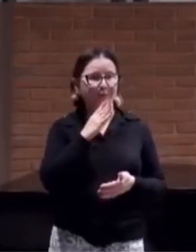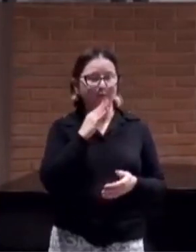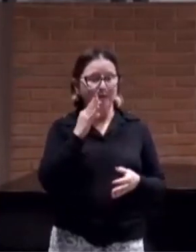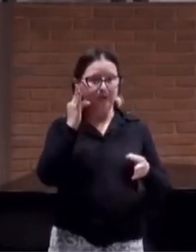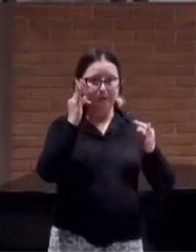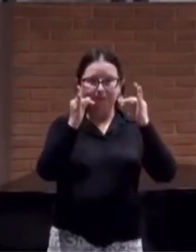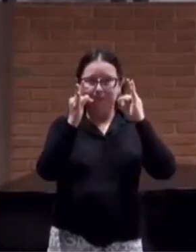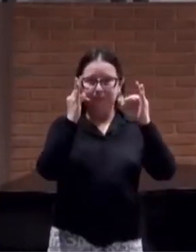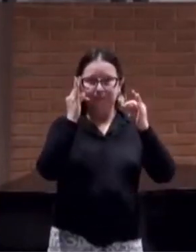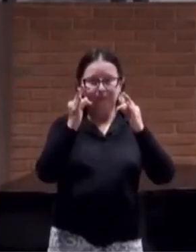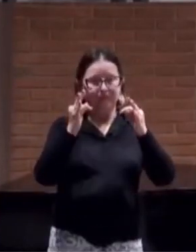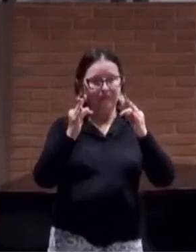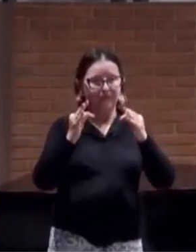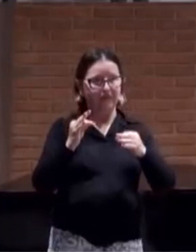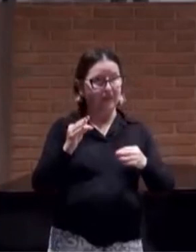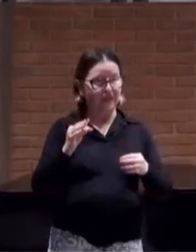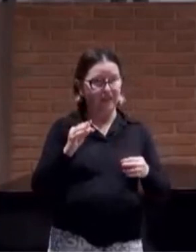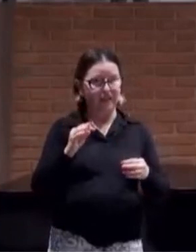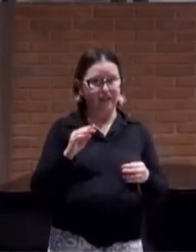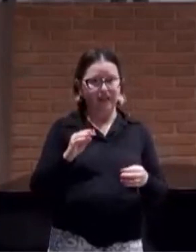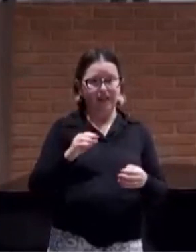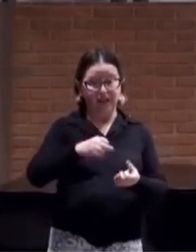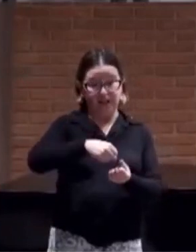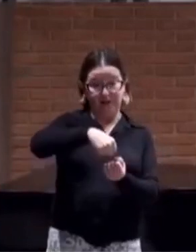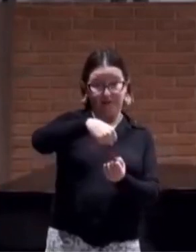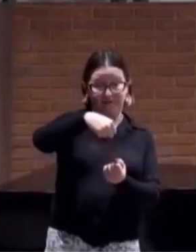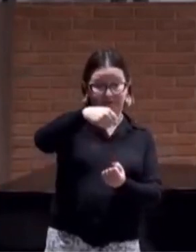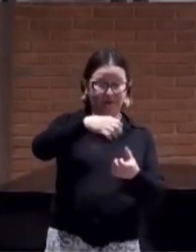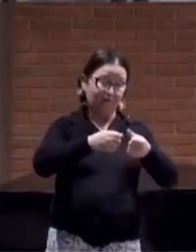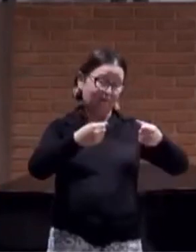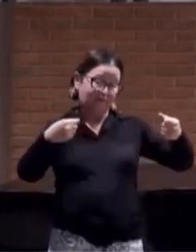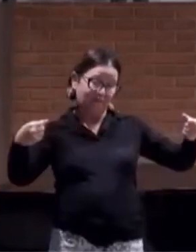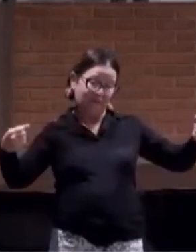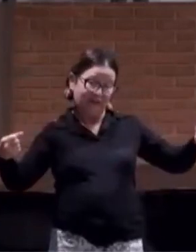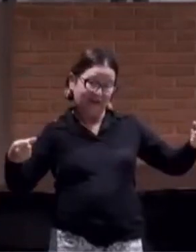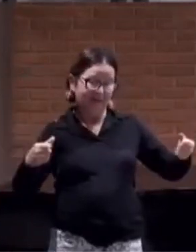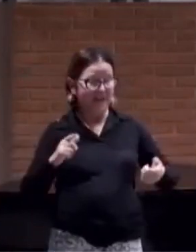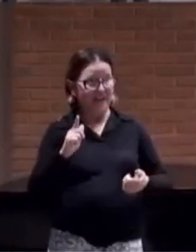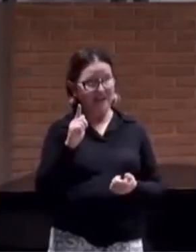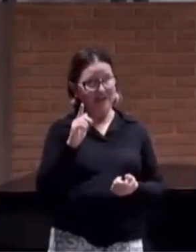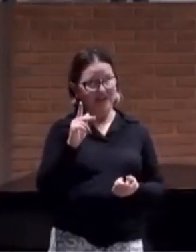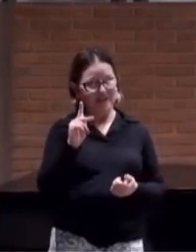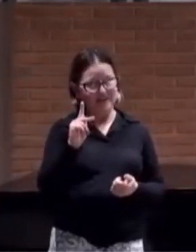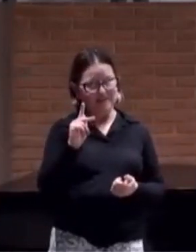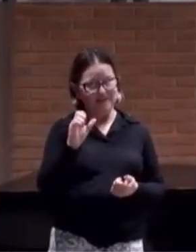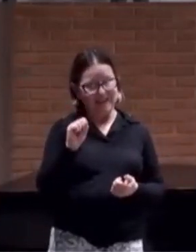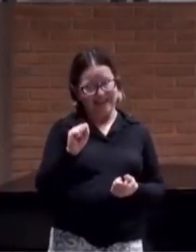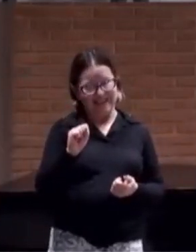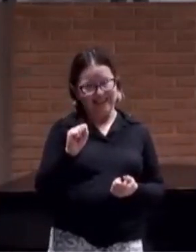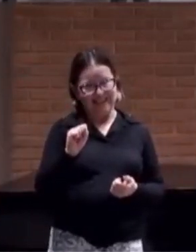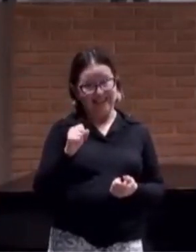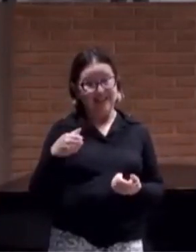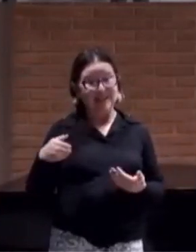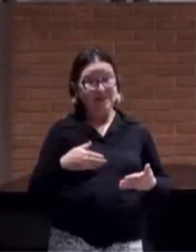teológico, nem um mapa de GPS. O caminho é Jesus, uma pessoa.